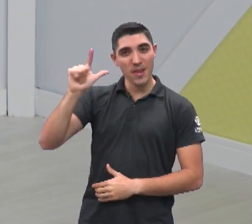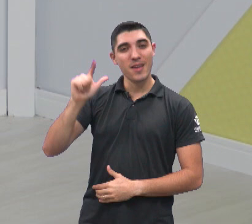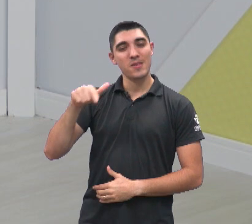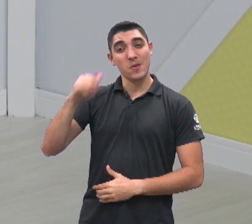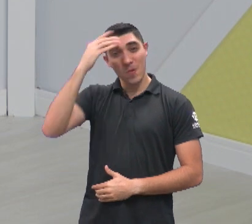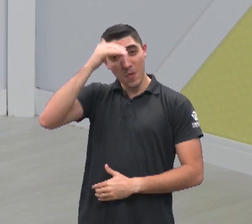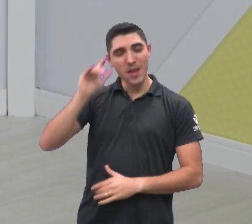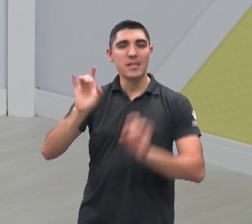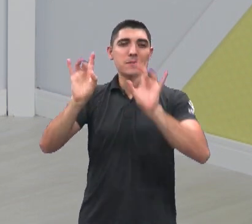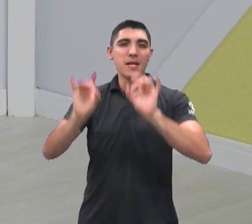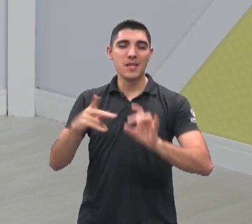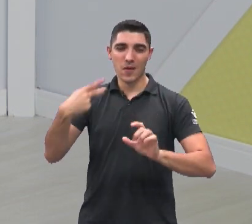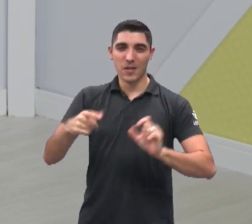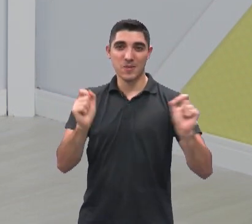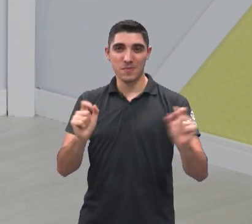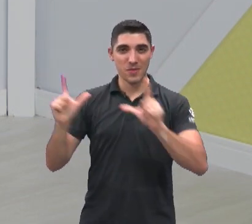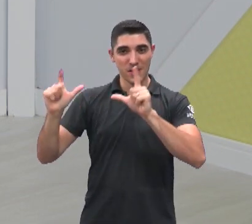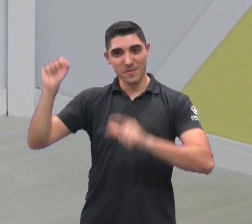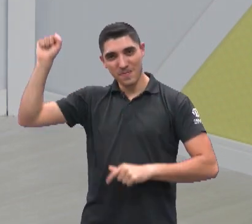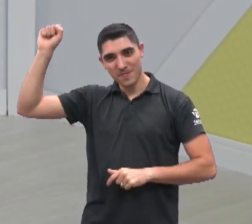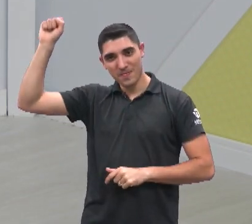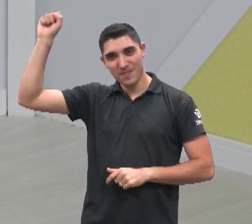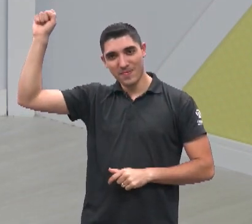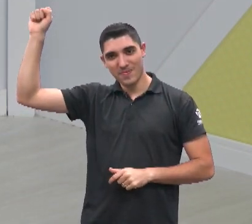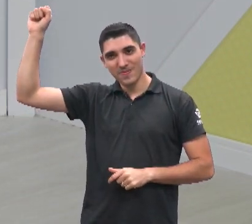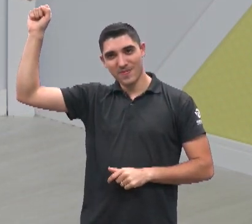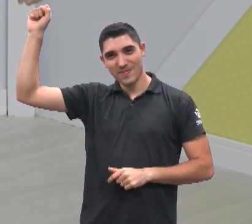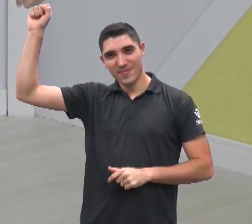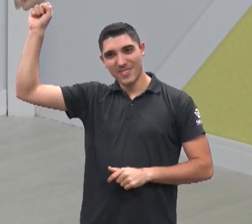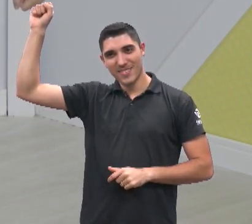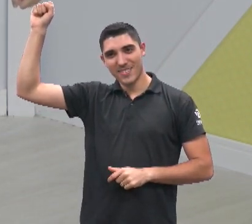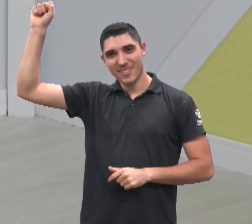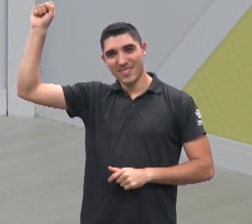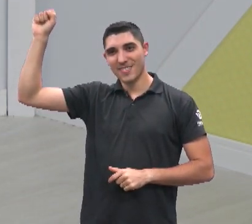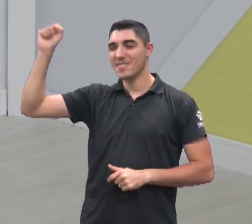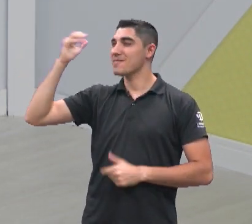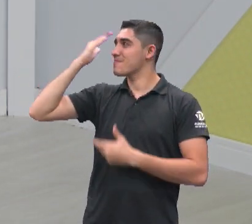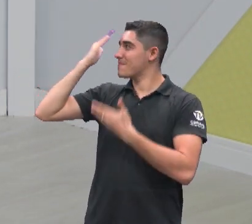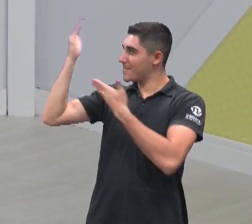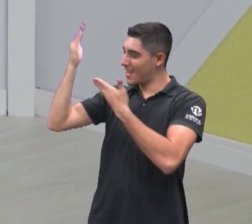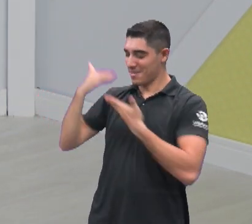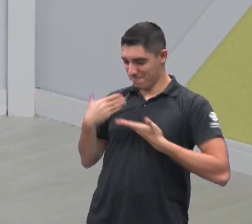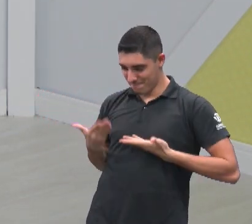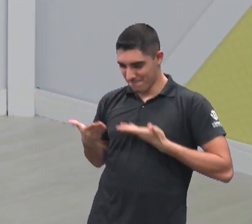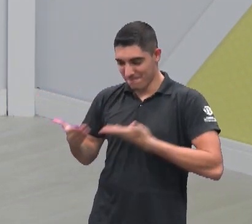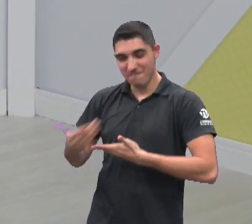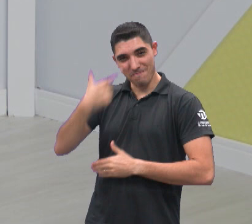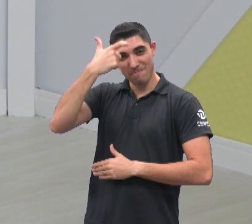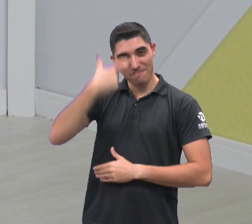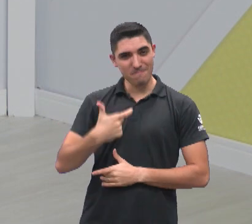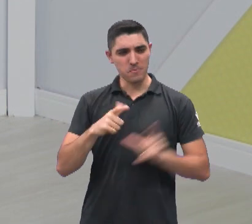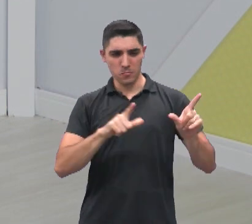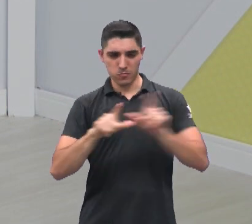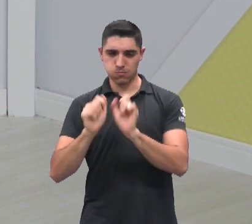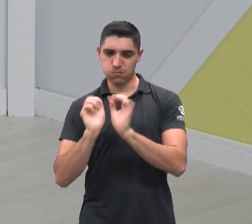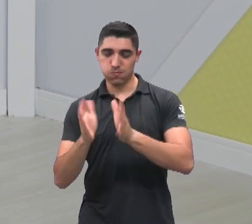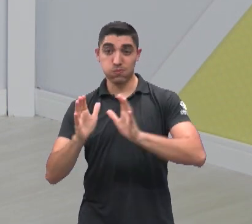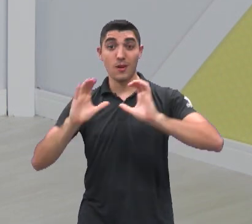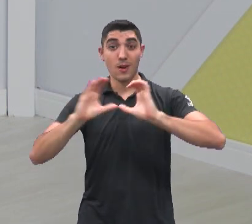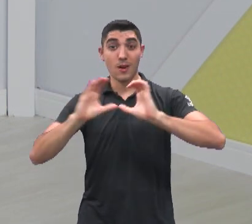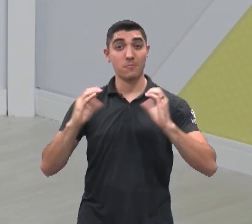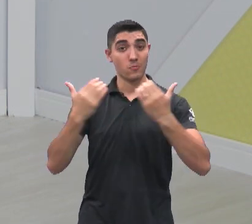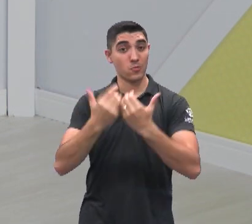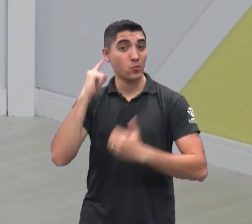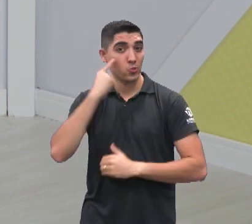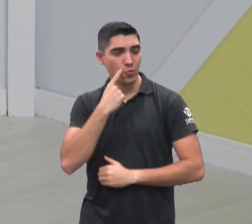que é o mascotinho do nosso Hora do Esporte. Luizão, seja sempre muito bem-vindo aqui no Hora. O Luizão que sempre leva a informação para